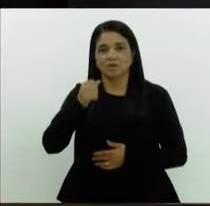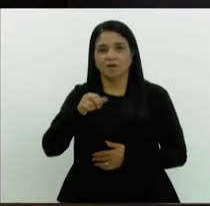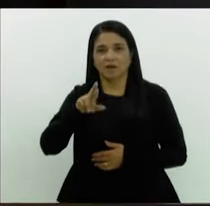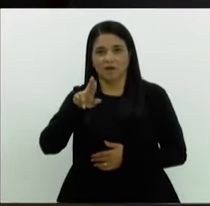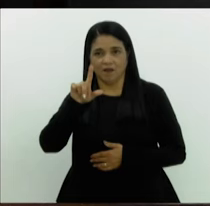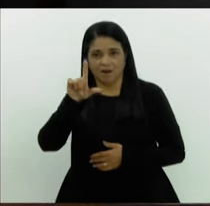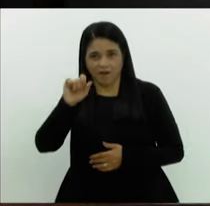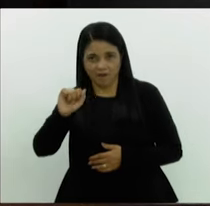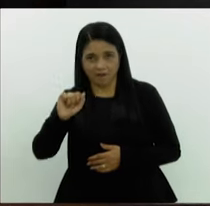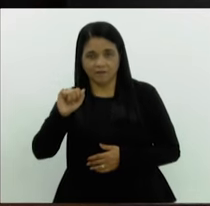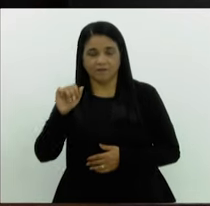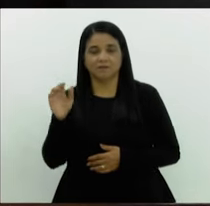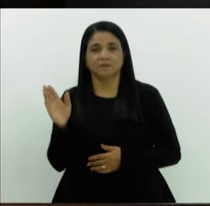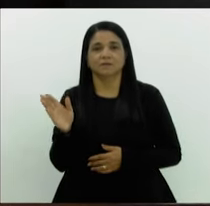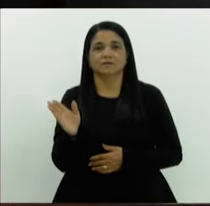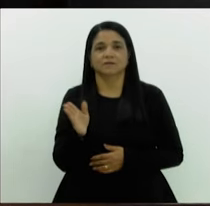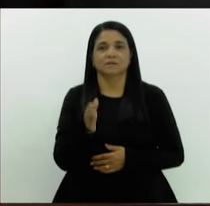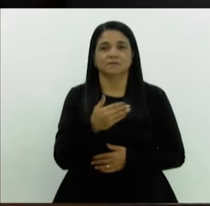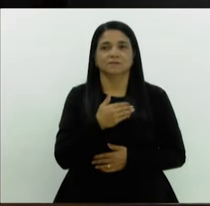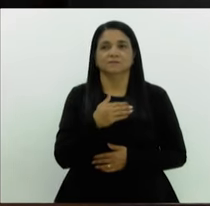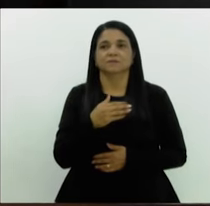Machado.